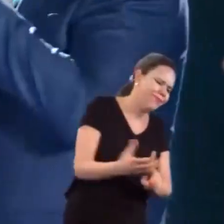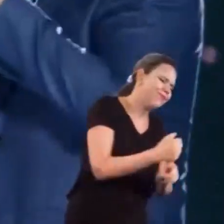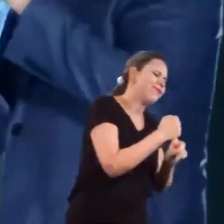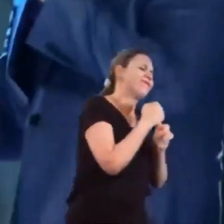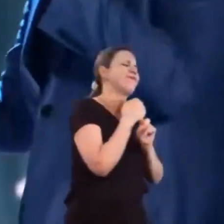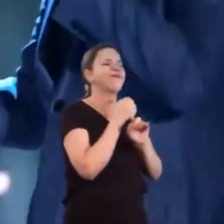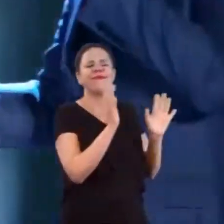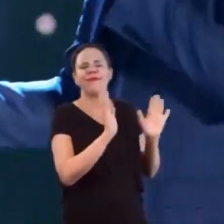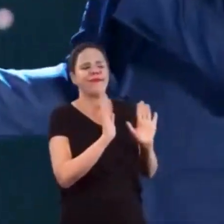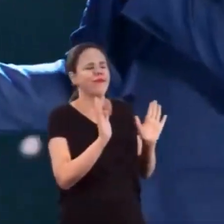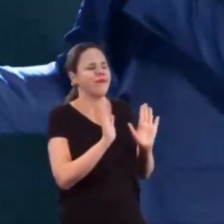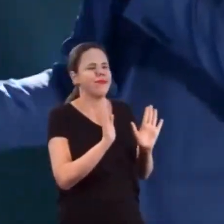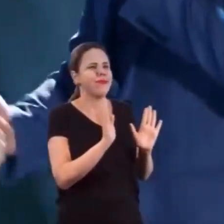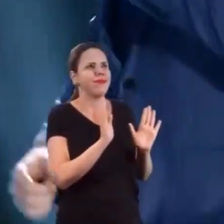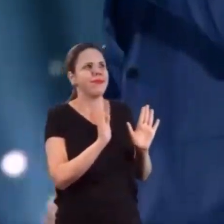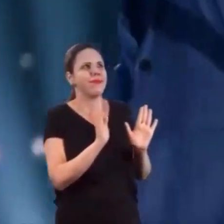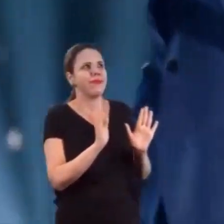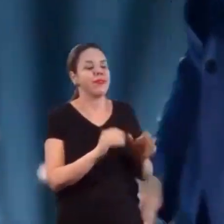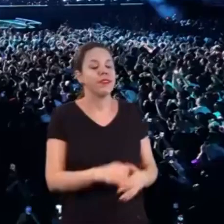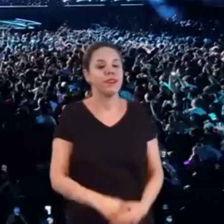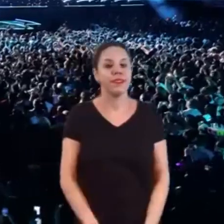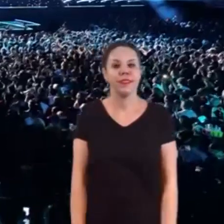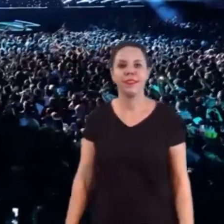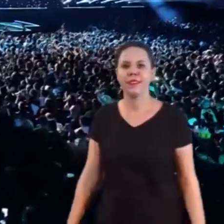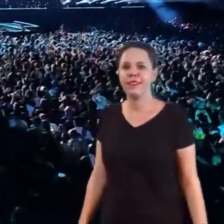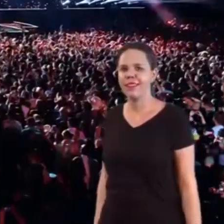me buscar.